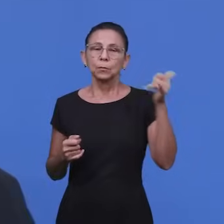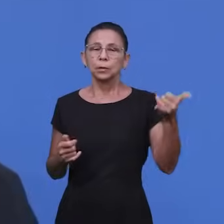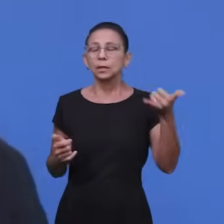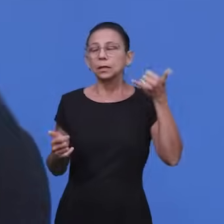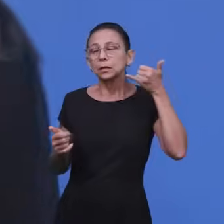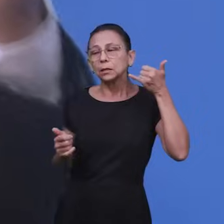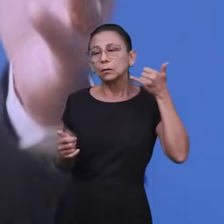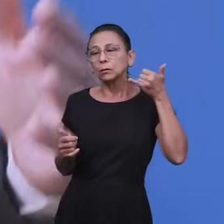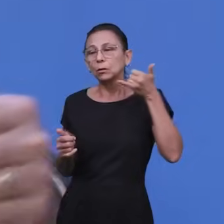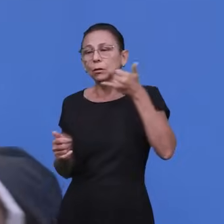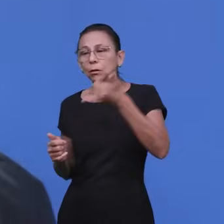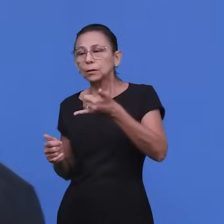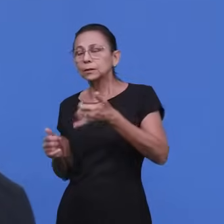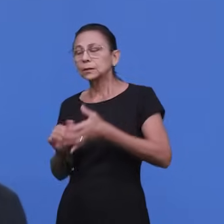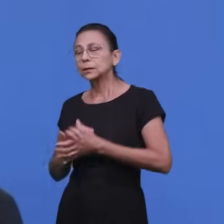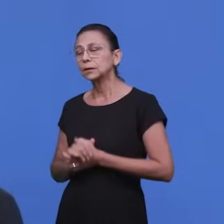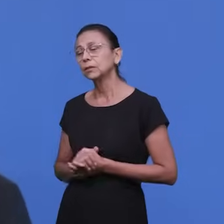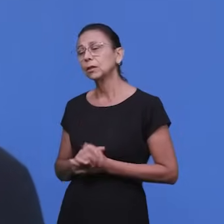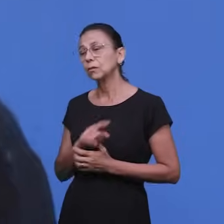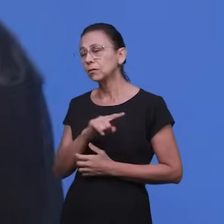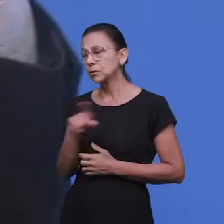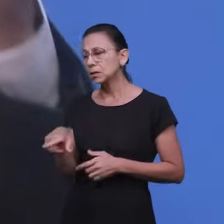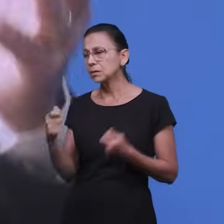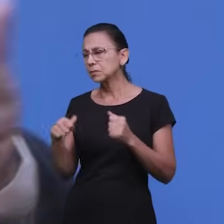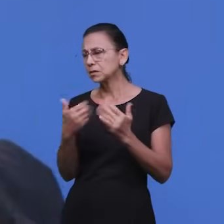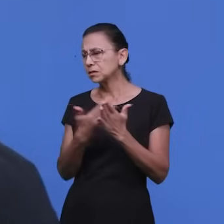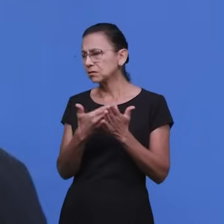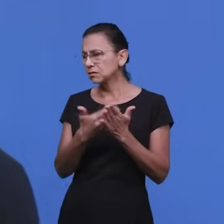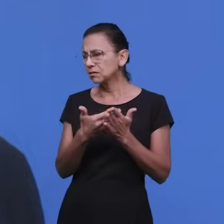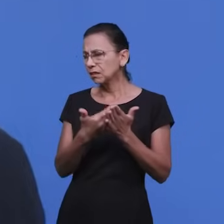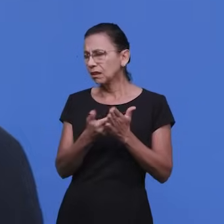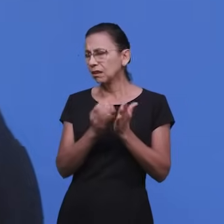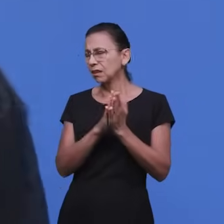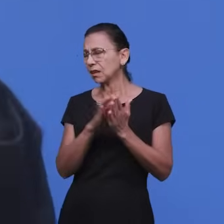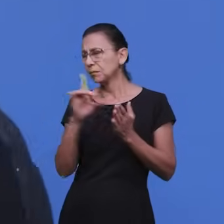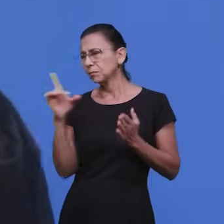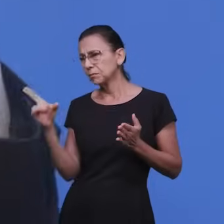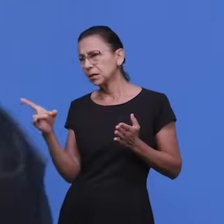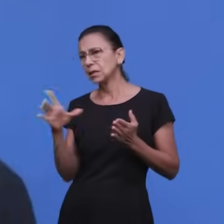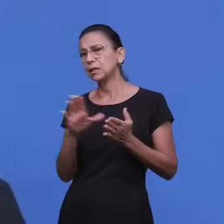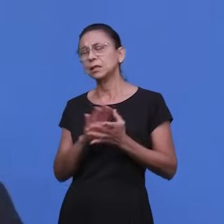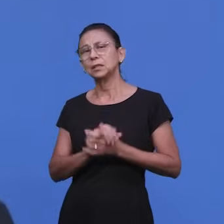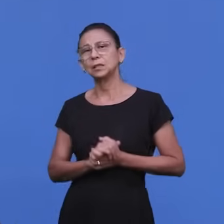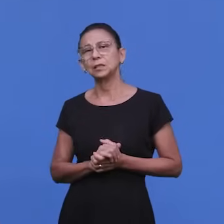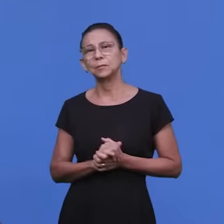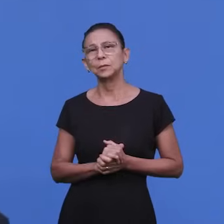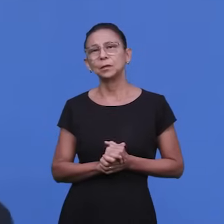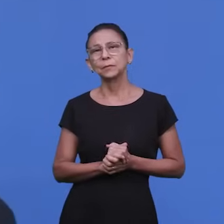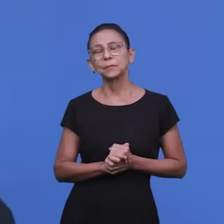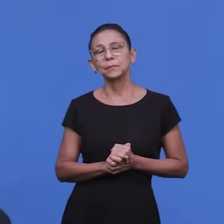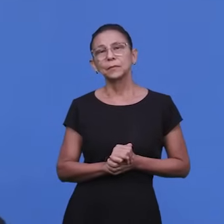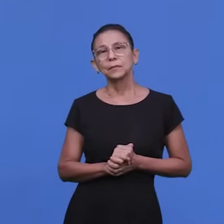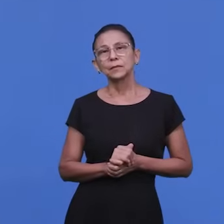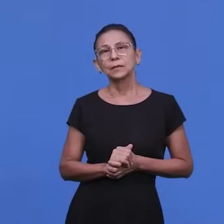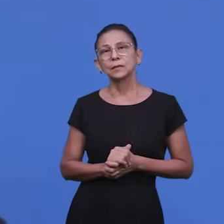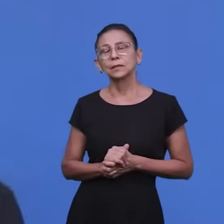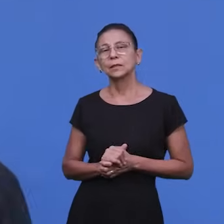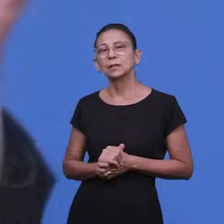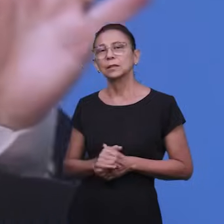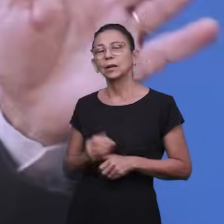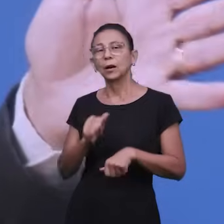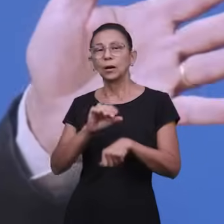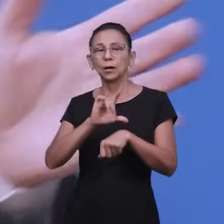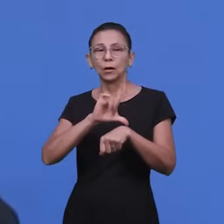assado, tal, 10 horas, nós temos o culto, tem o estudo da palavra. Não deu muita importância não, mas isso aí